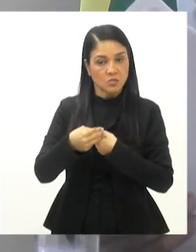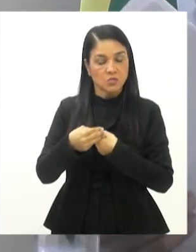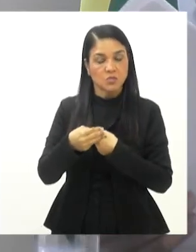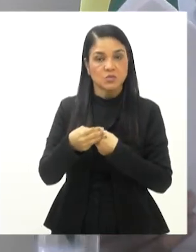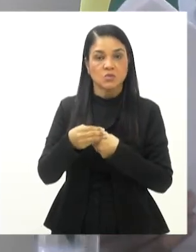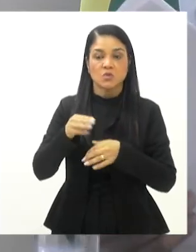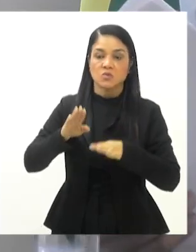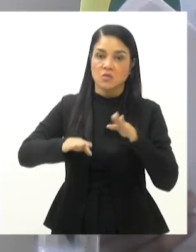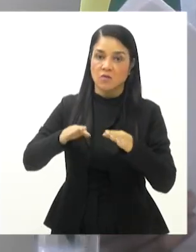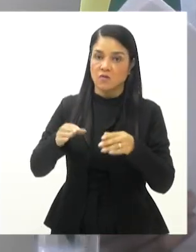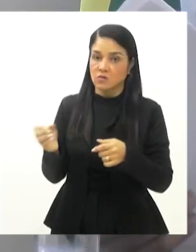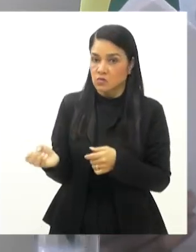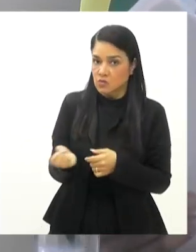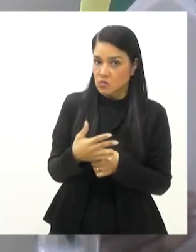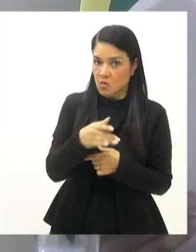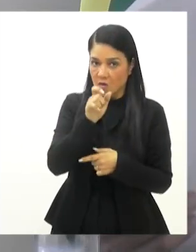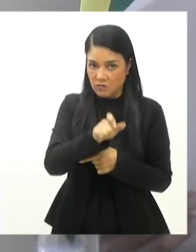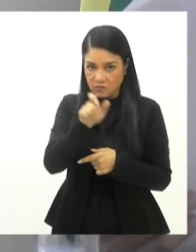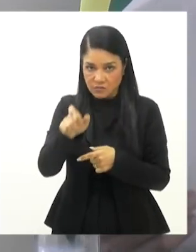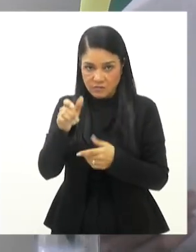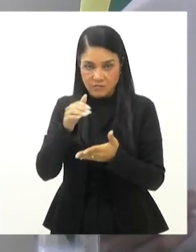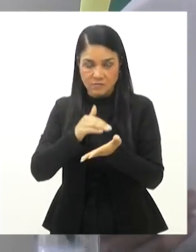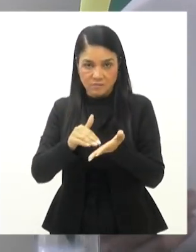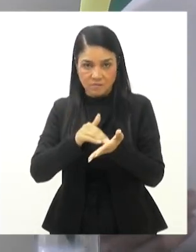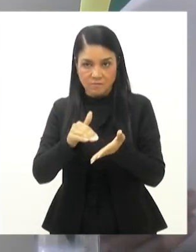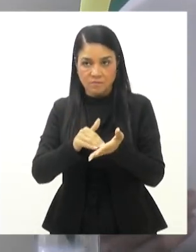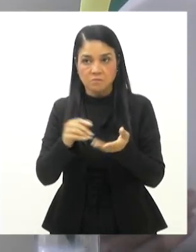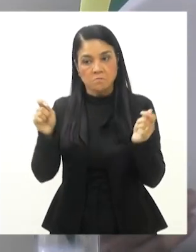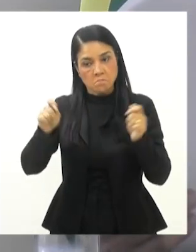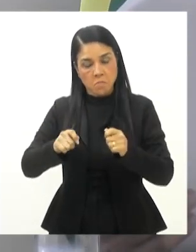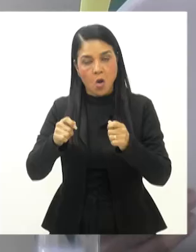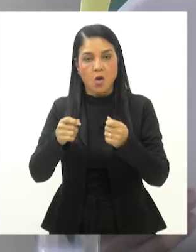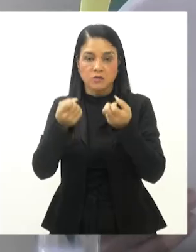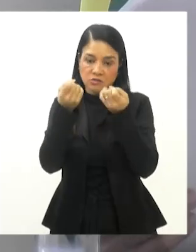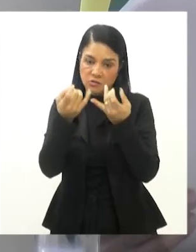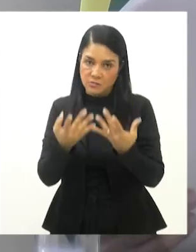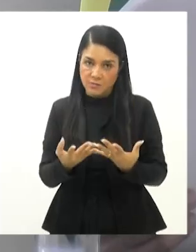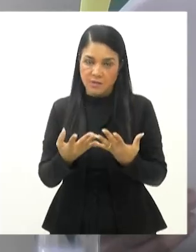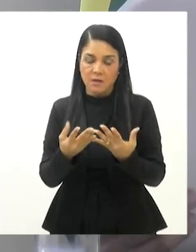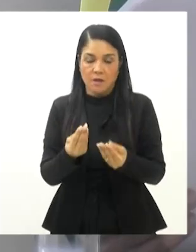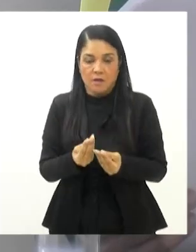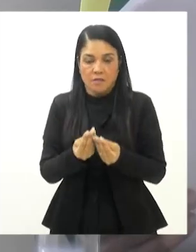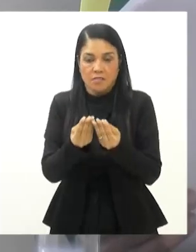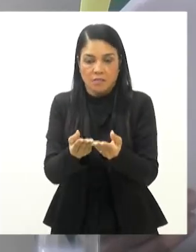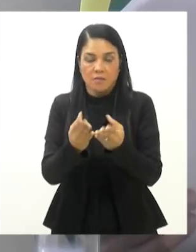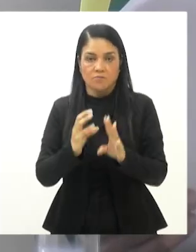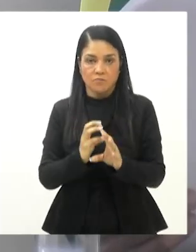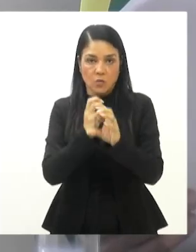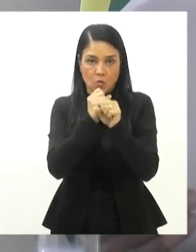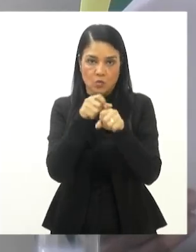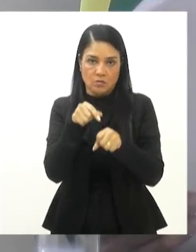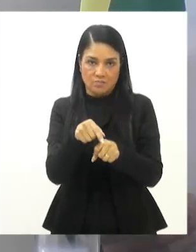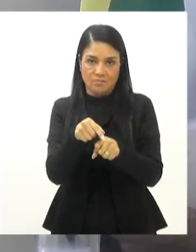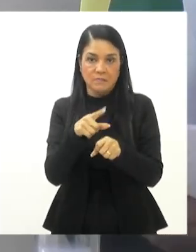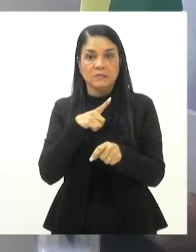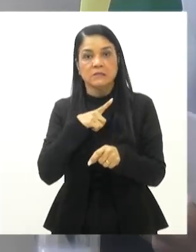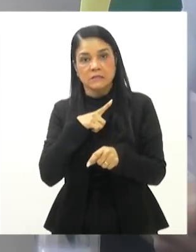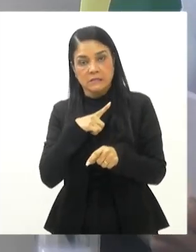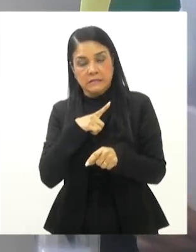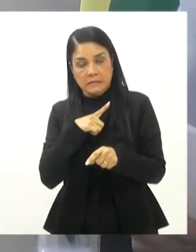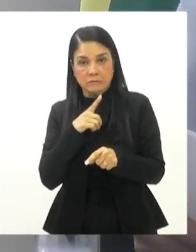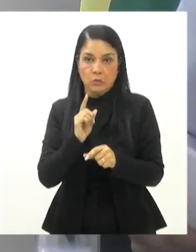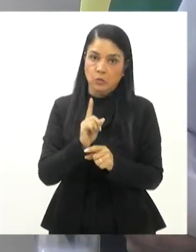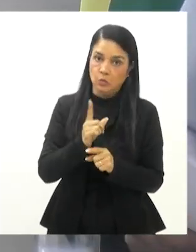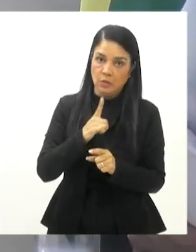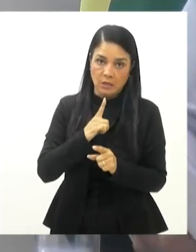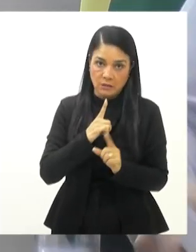novos secretários possam abrir para nós aqui e entregar essa prestação de contas, se é que há prestação de contas,